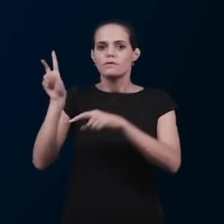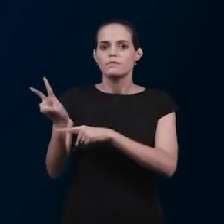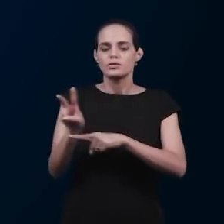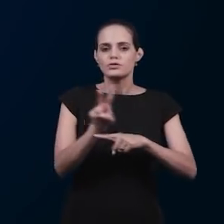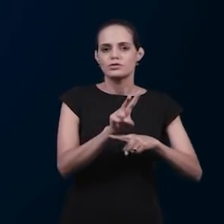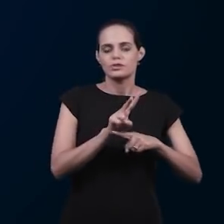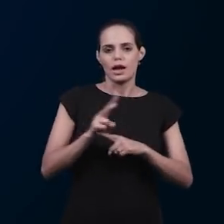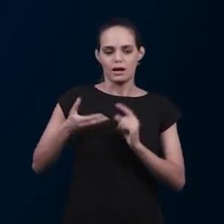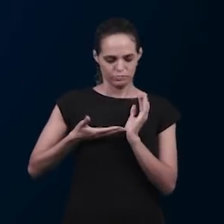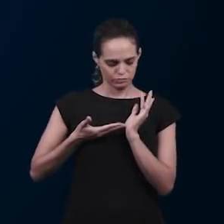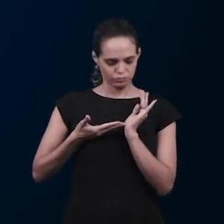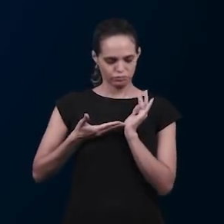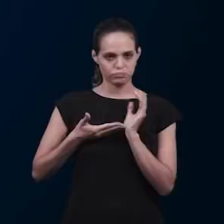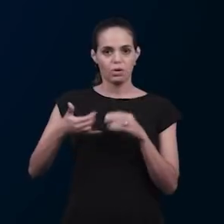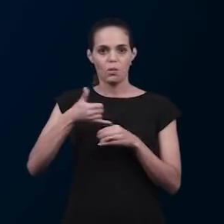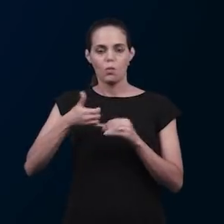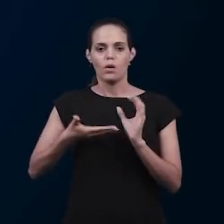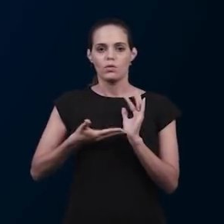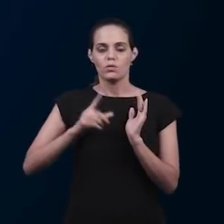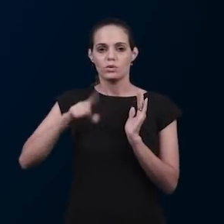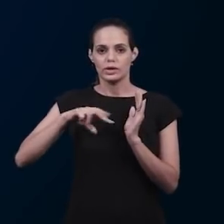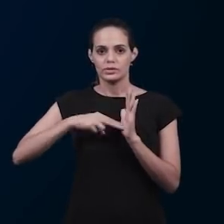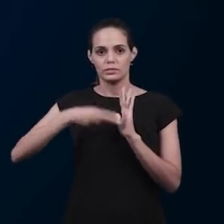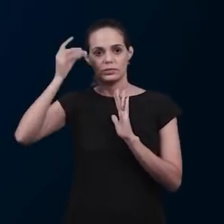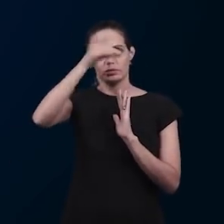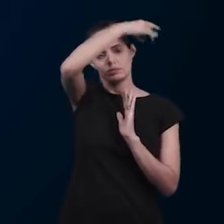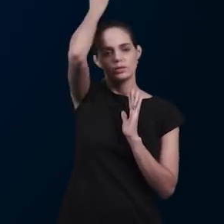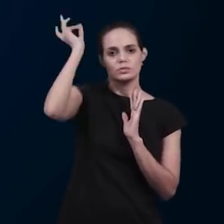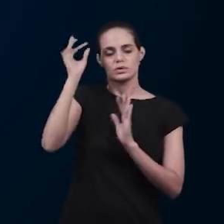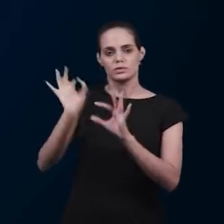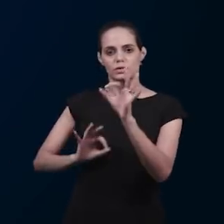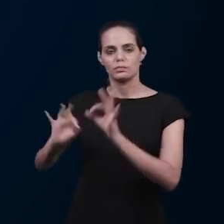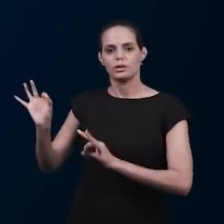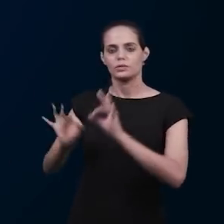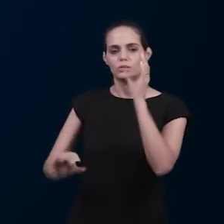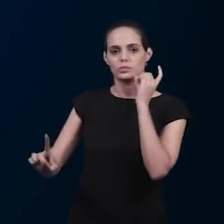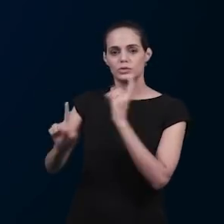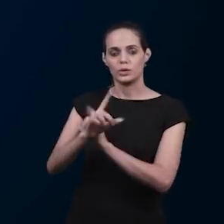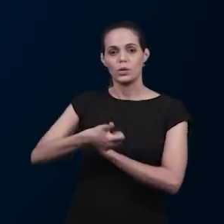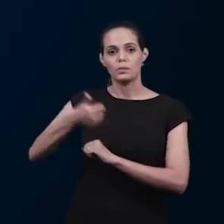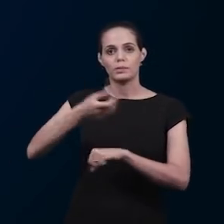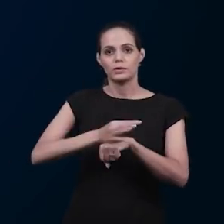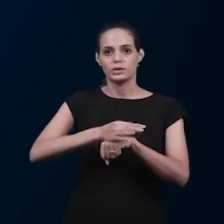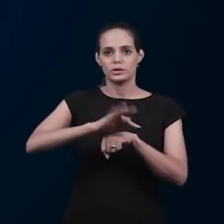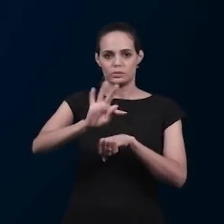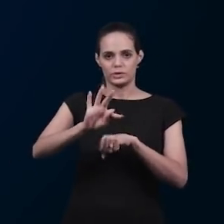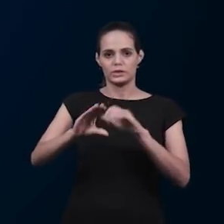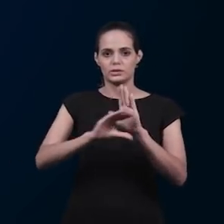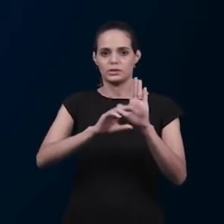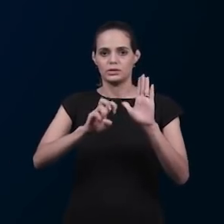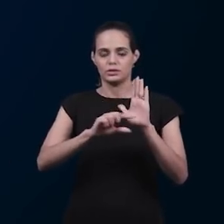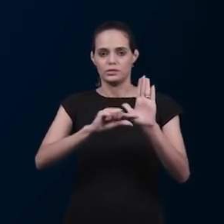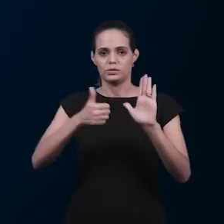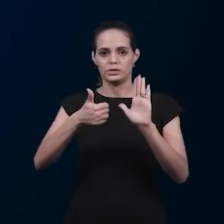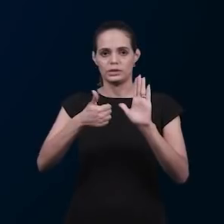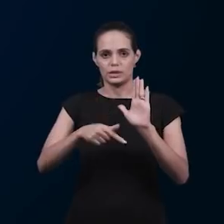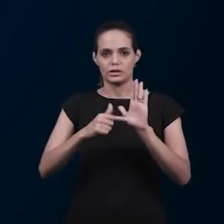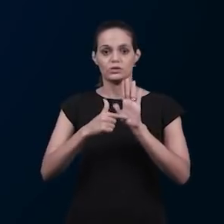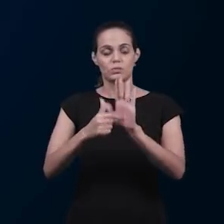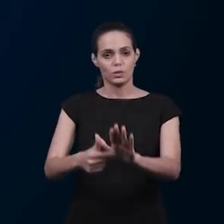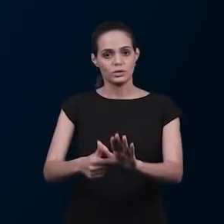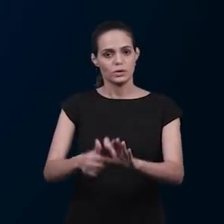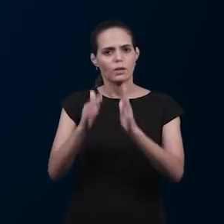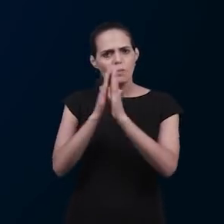candeias e com óleo de reserva nos preparando para o encontro com o Senhor. Em 1 Tessalonicenses 5:17 diz